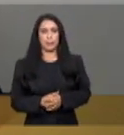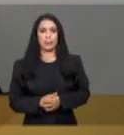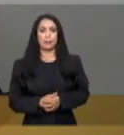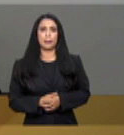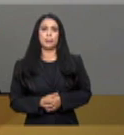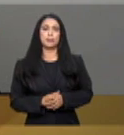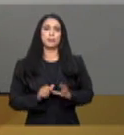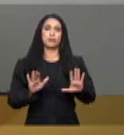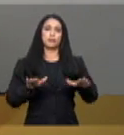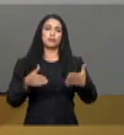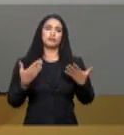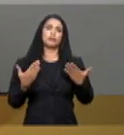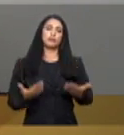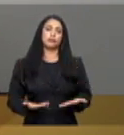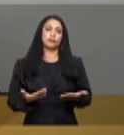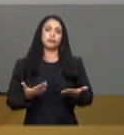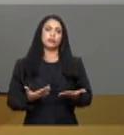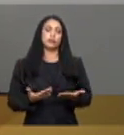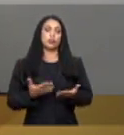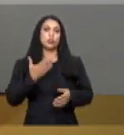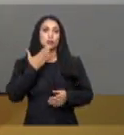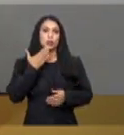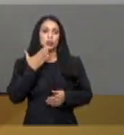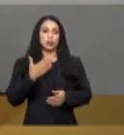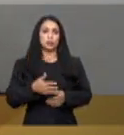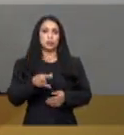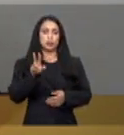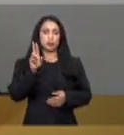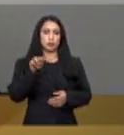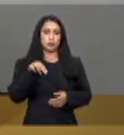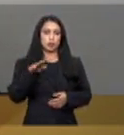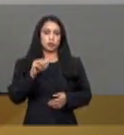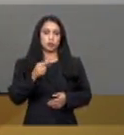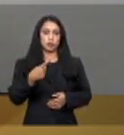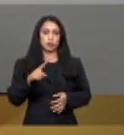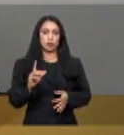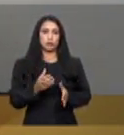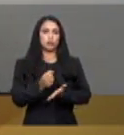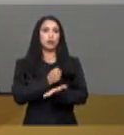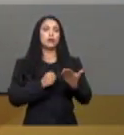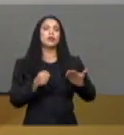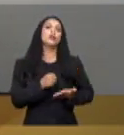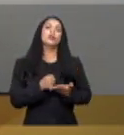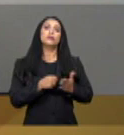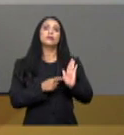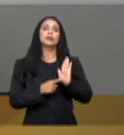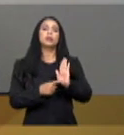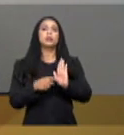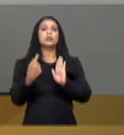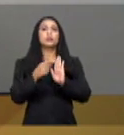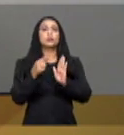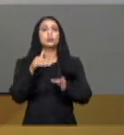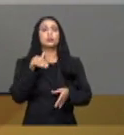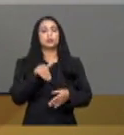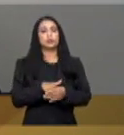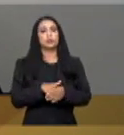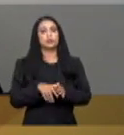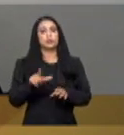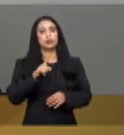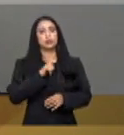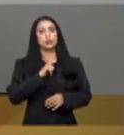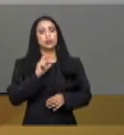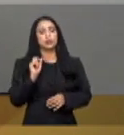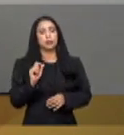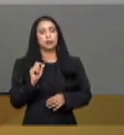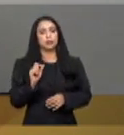às razões expendidas pela embargante, especificamente sobre os fundamentos e a exposição da parte dispositiva do voto, tenho para mim